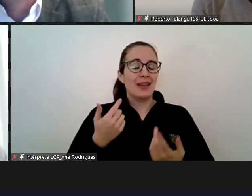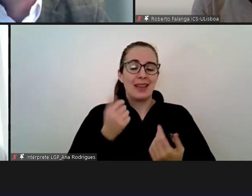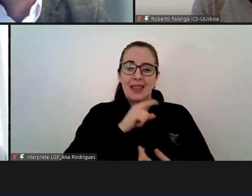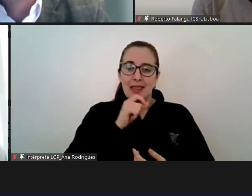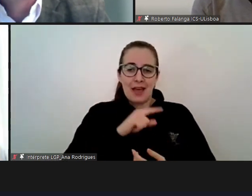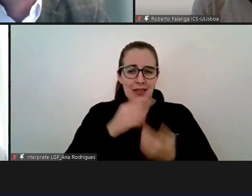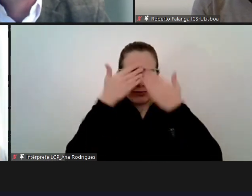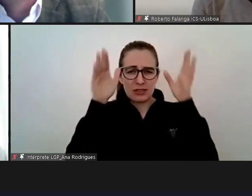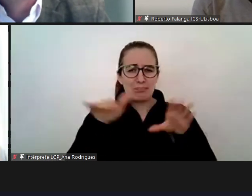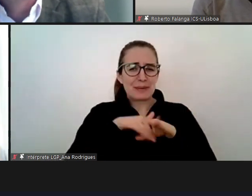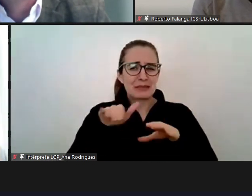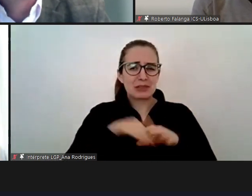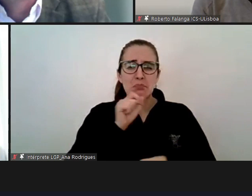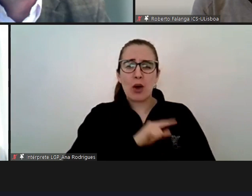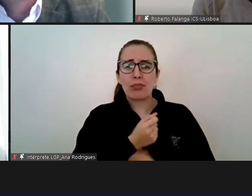digamos, os processos